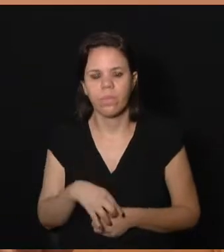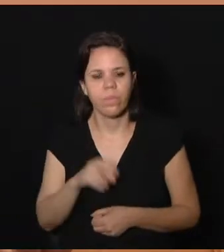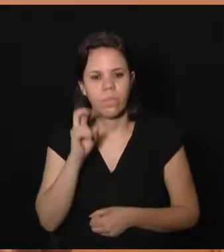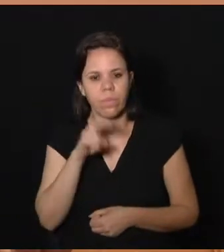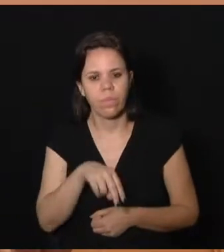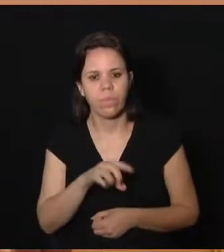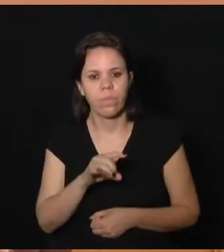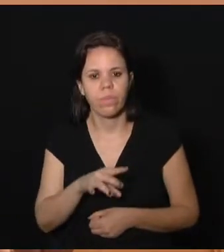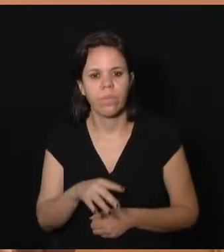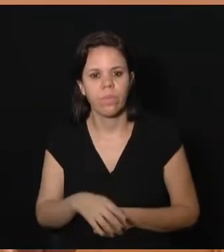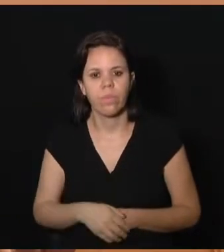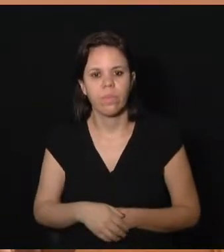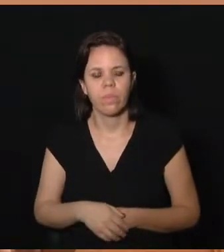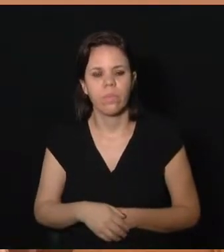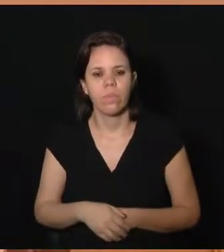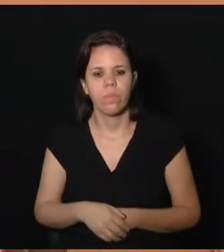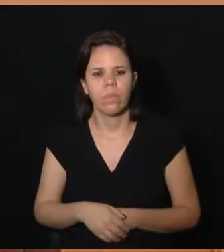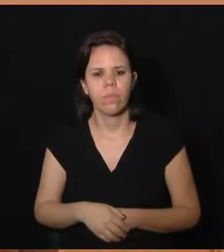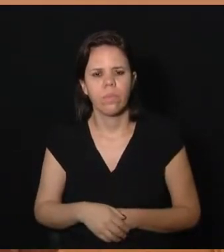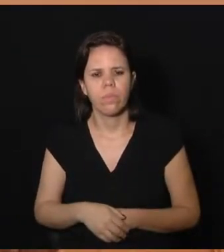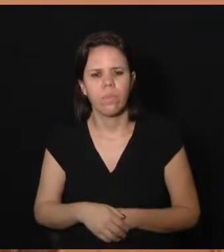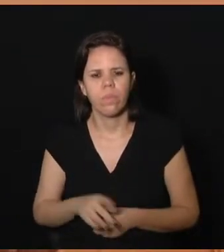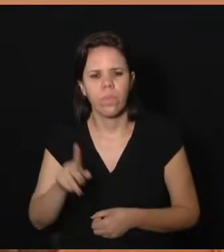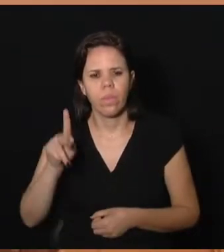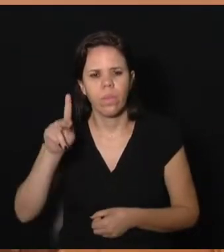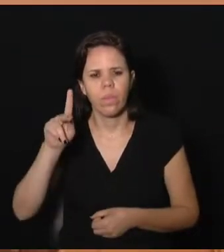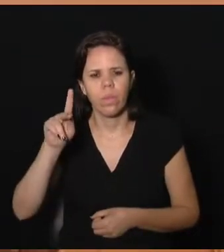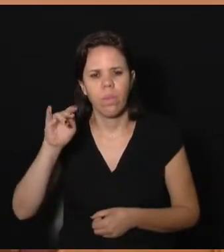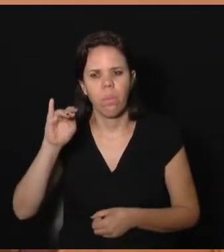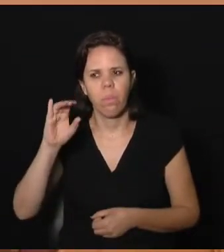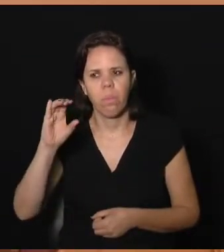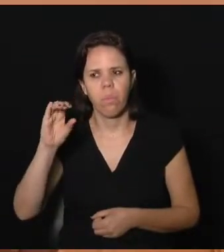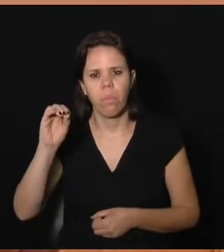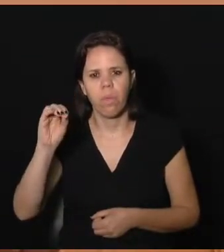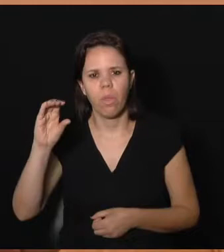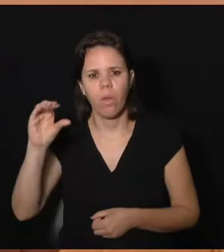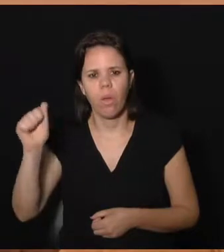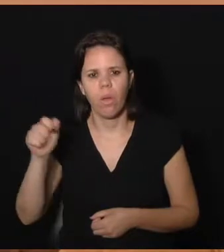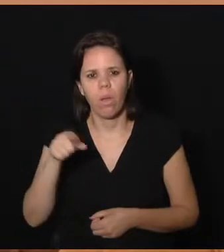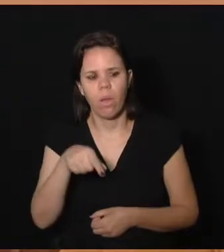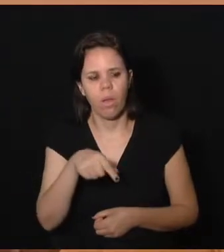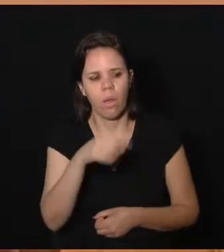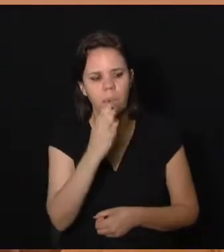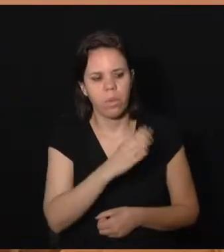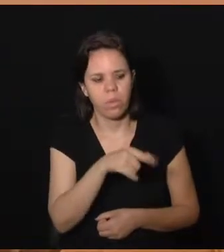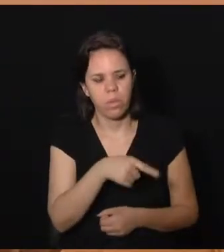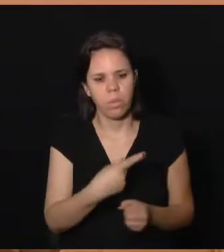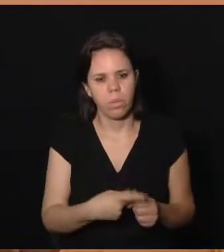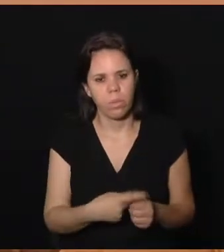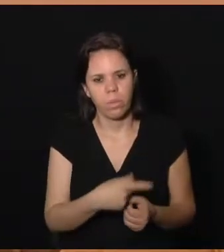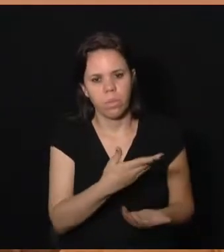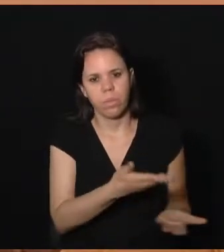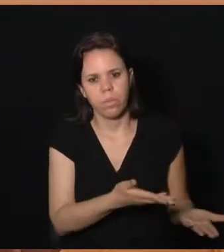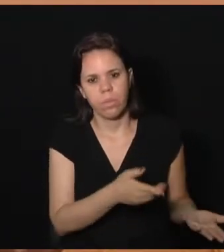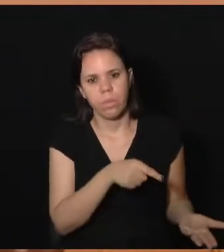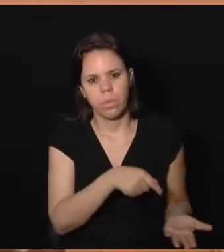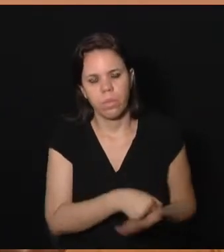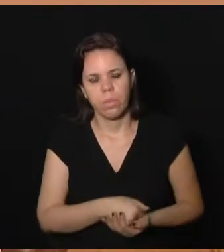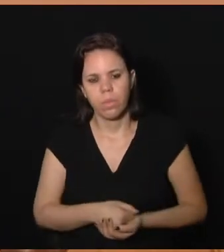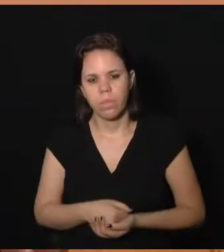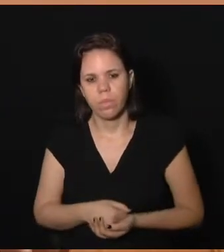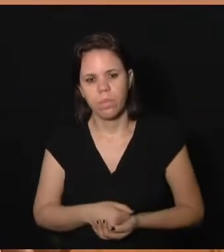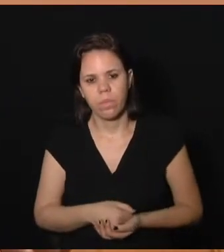Ping Pioca. No lugar, pô, que legal, olha, um produto 100% brasileiro, né? E eu vejo